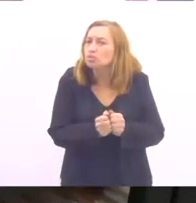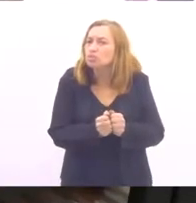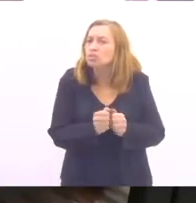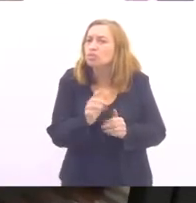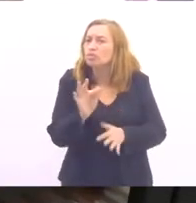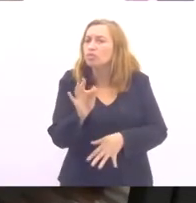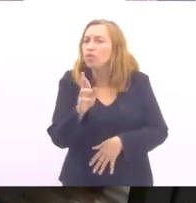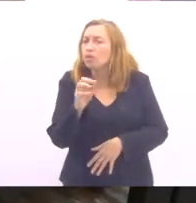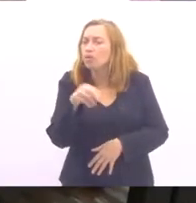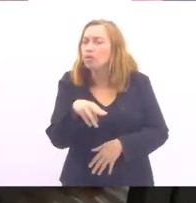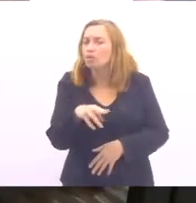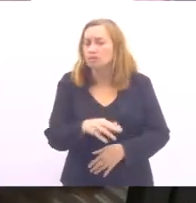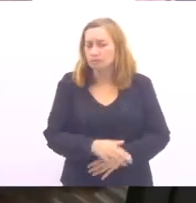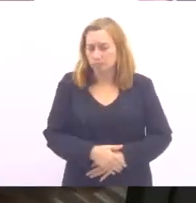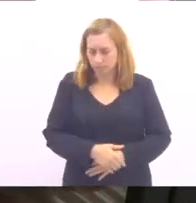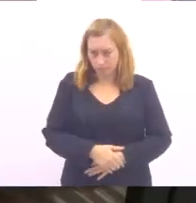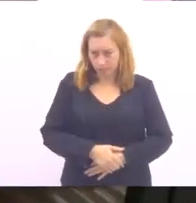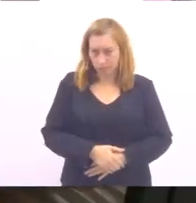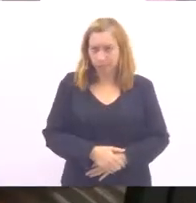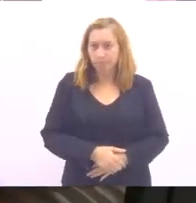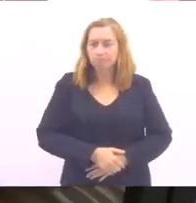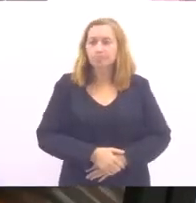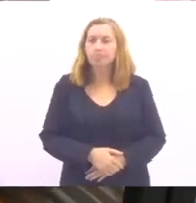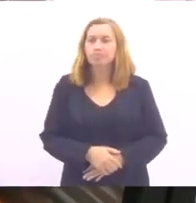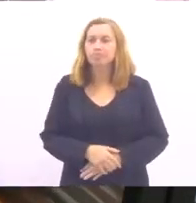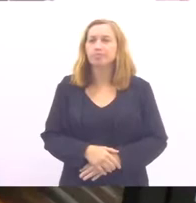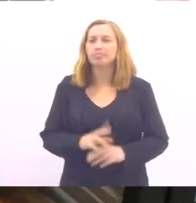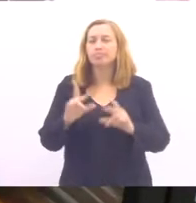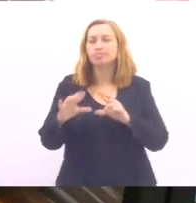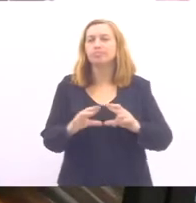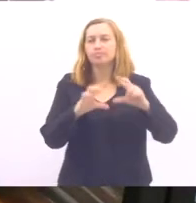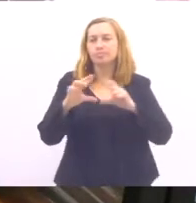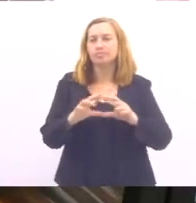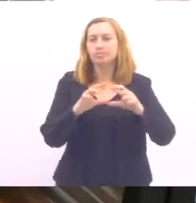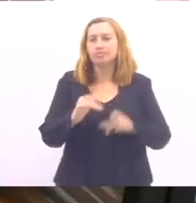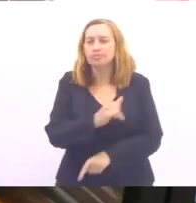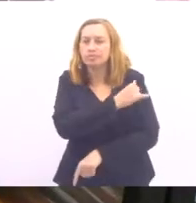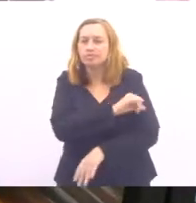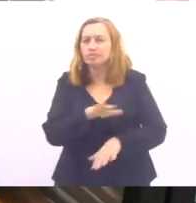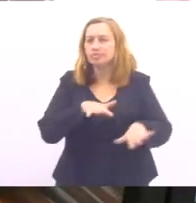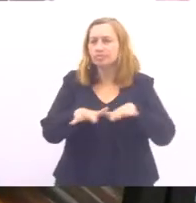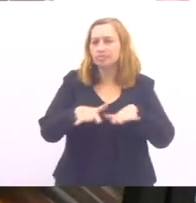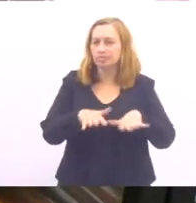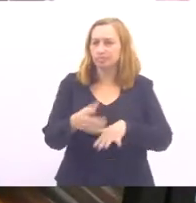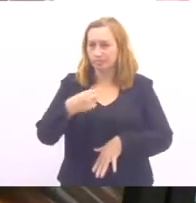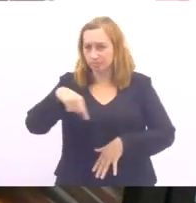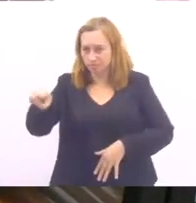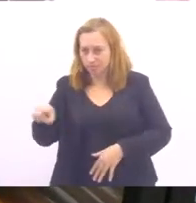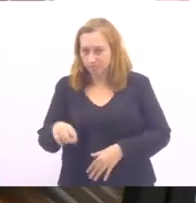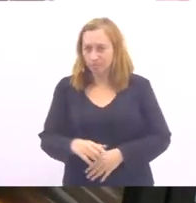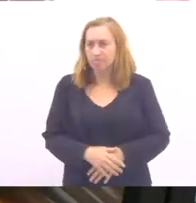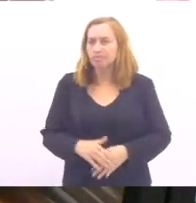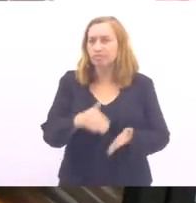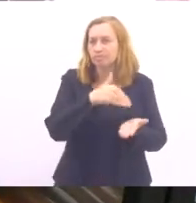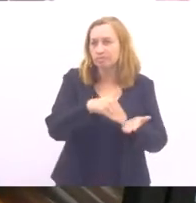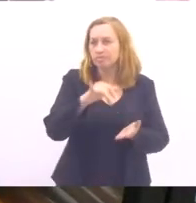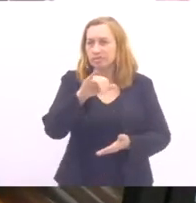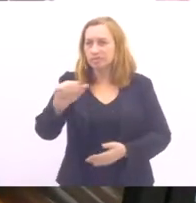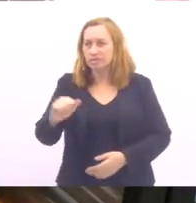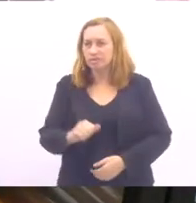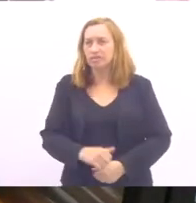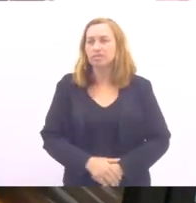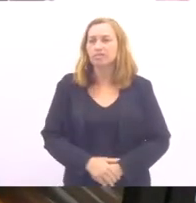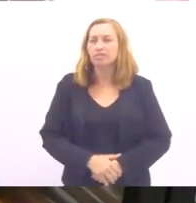fórum, a Recicla Rio, Febracom Movimento, levamos lá, entregamos na secretaria, na INEA,